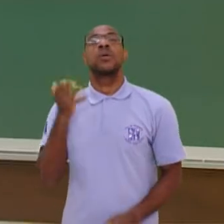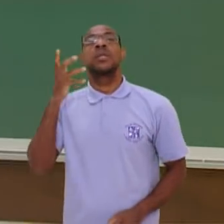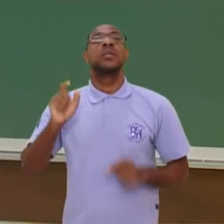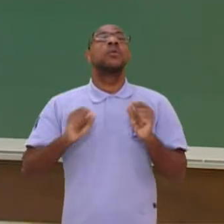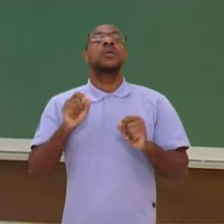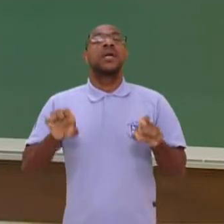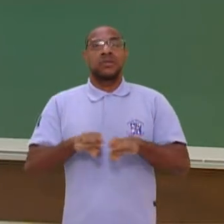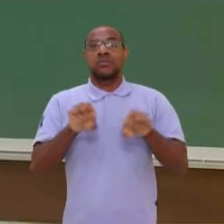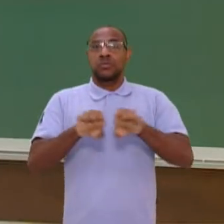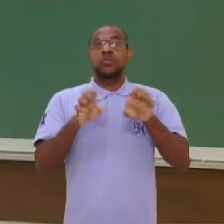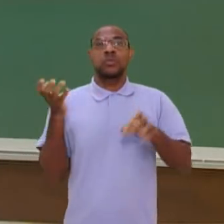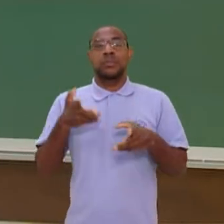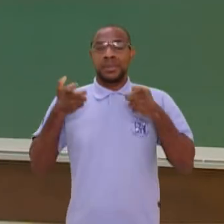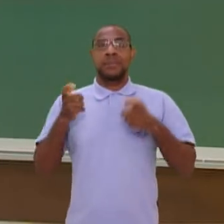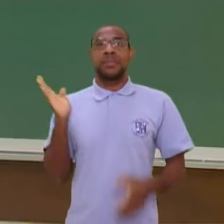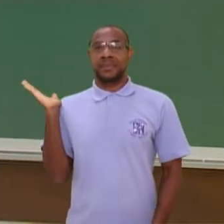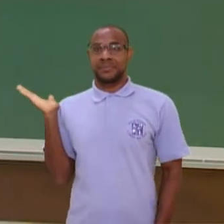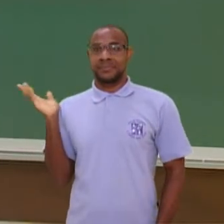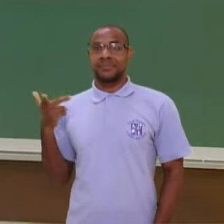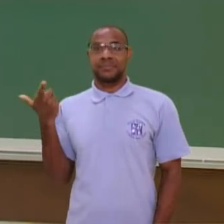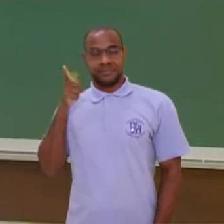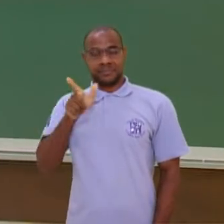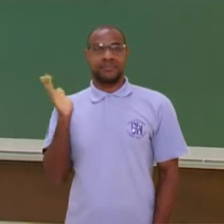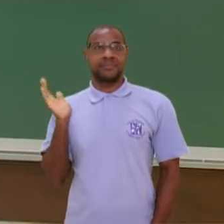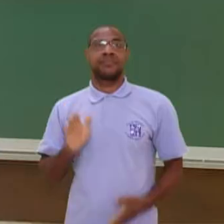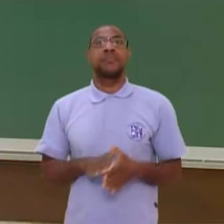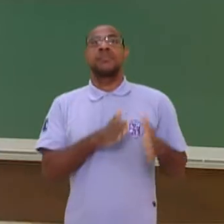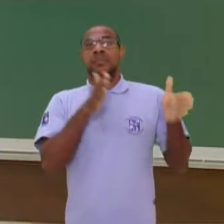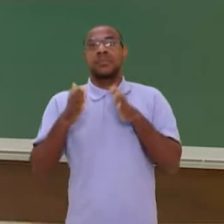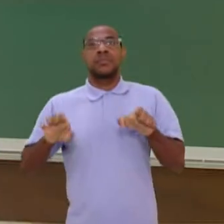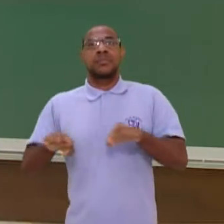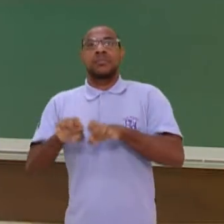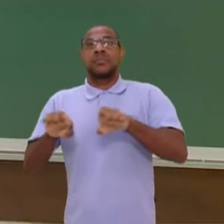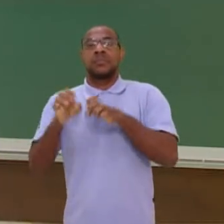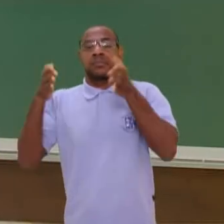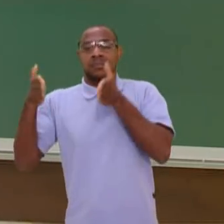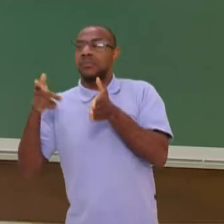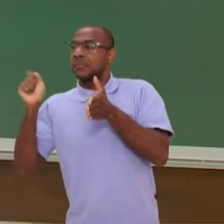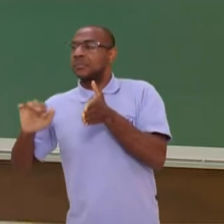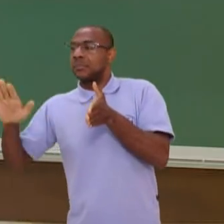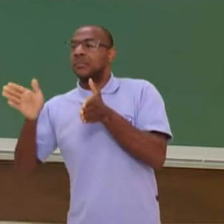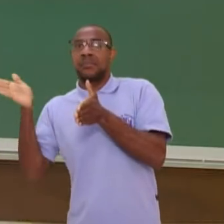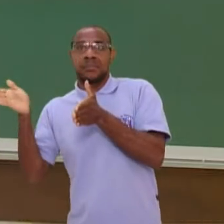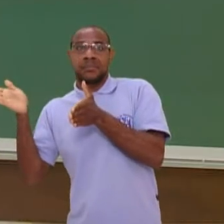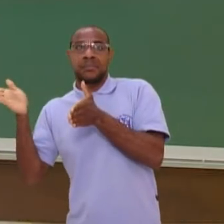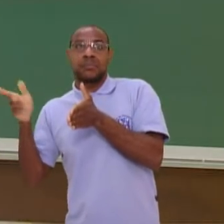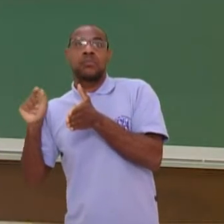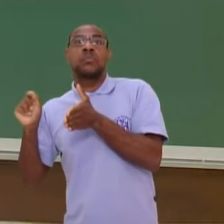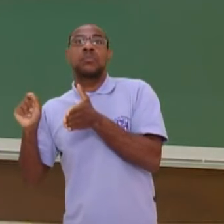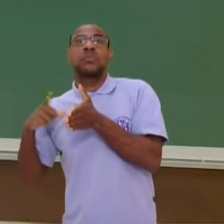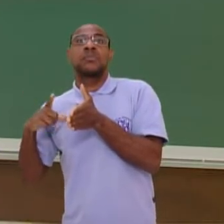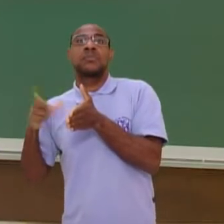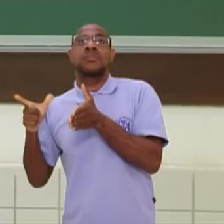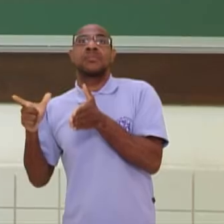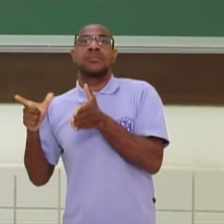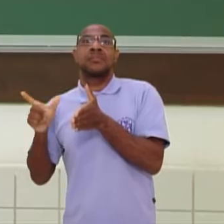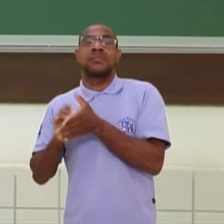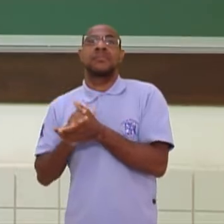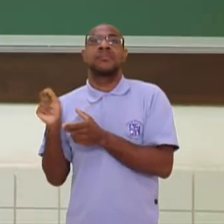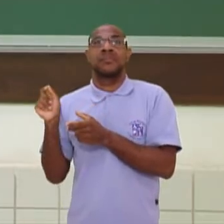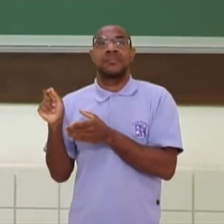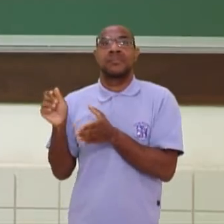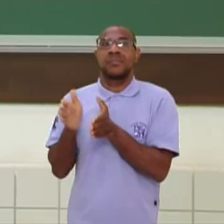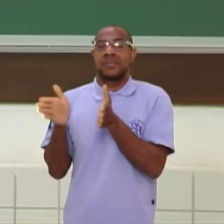estruturas que a gente consegue estar percebendo. A outra estrutura que a gente pode perceber é quando você tem ali um abalo sísmico.